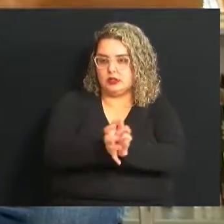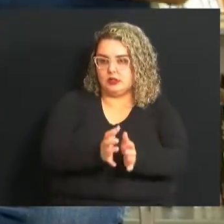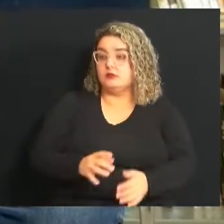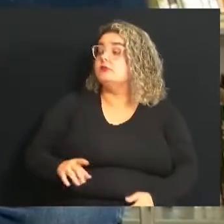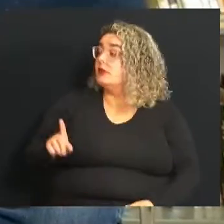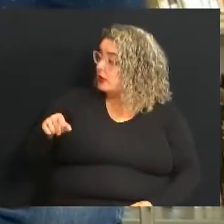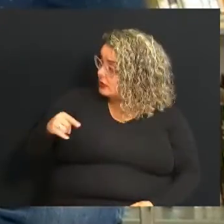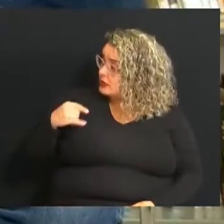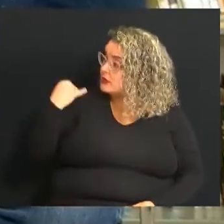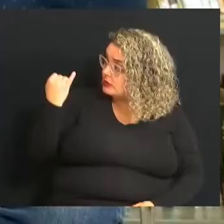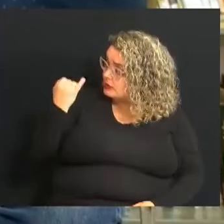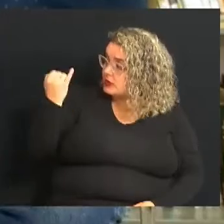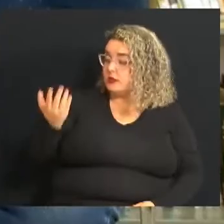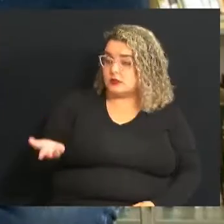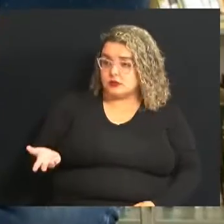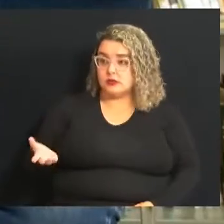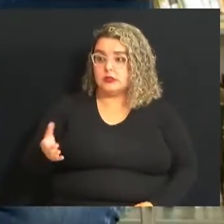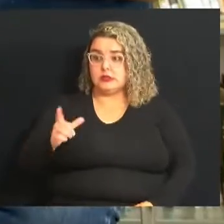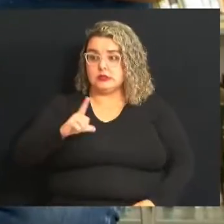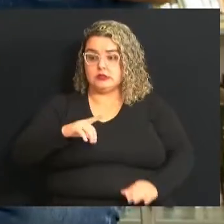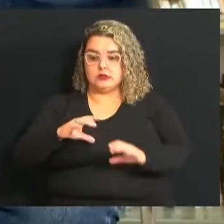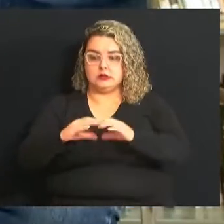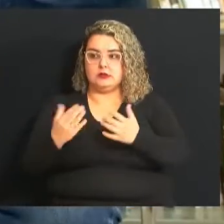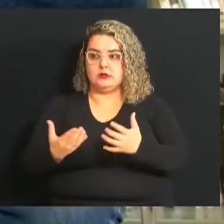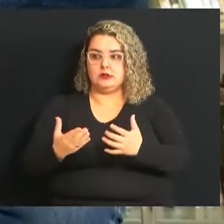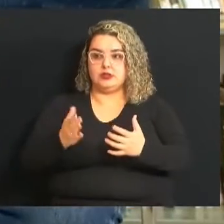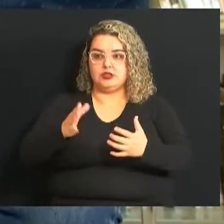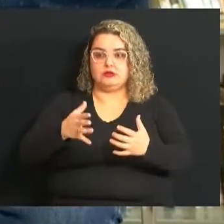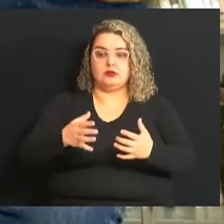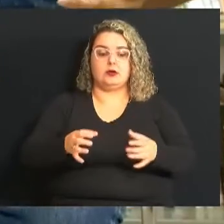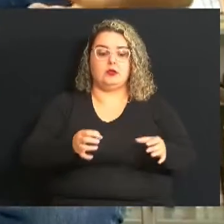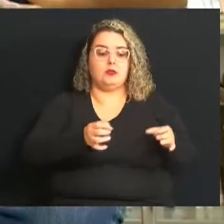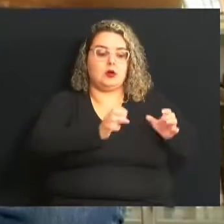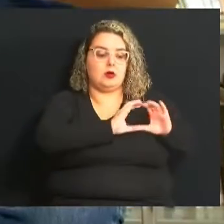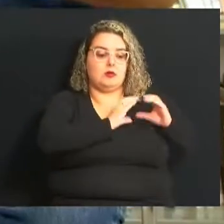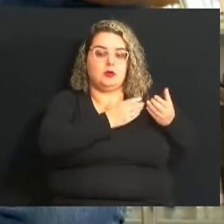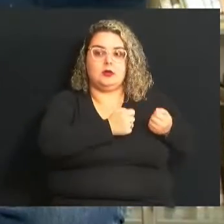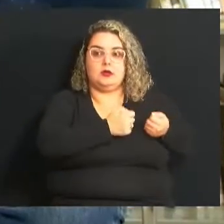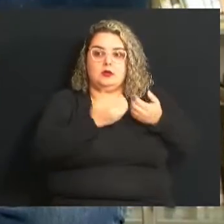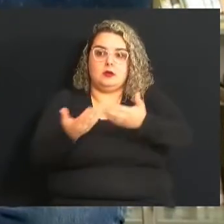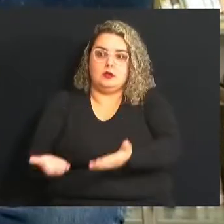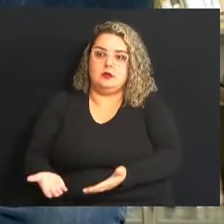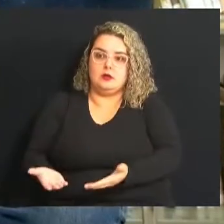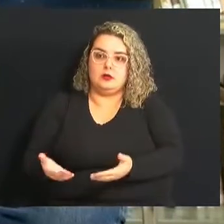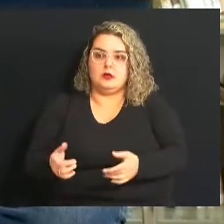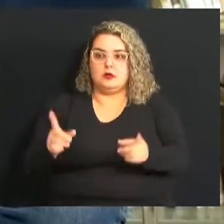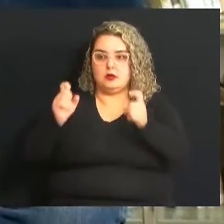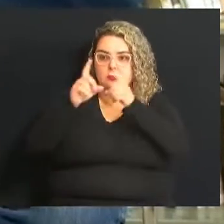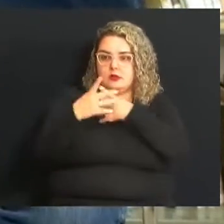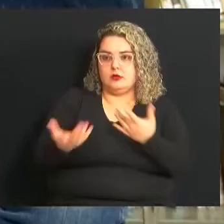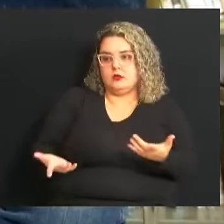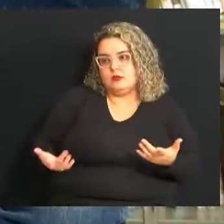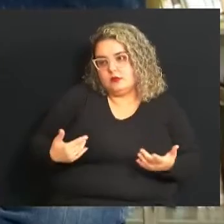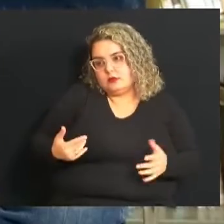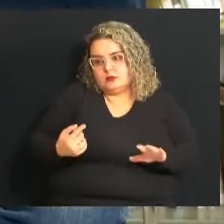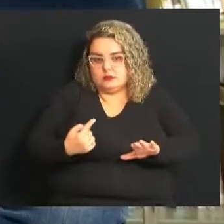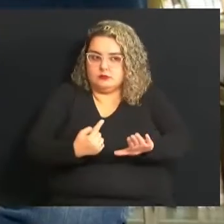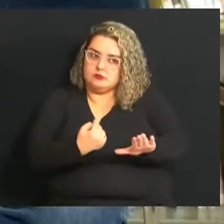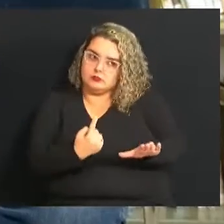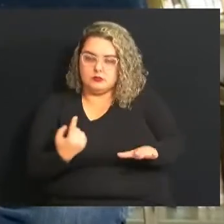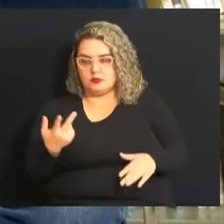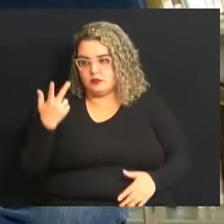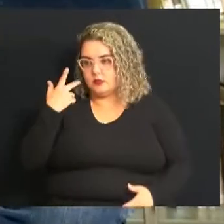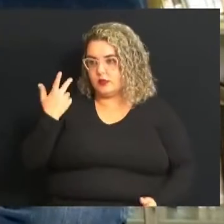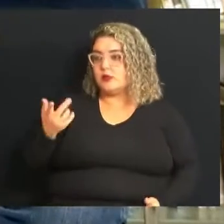isso, né? Se você tem uma comunidade, se você vai com a sua comunidade para dentro de uma outra comunidade, você fica na sua. Você